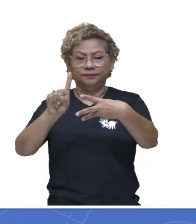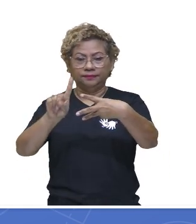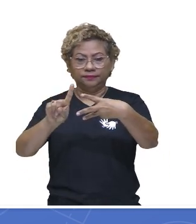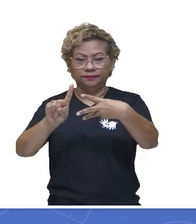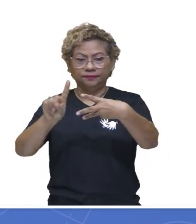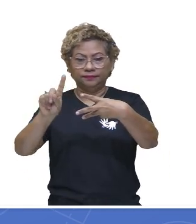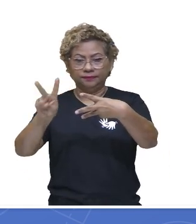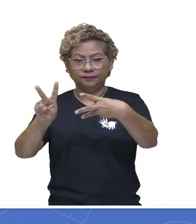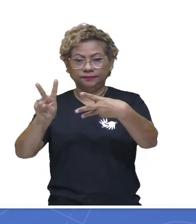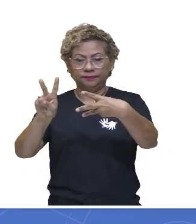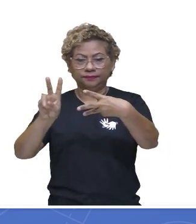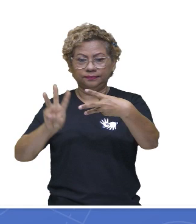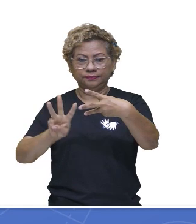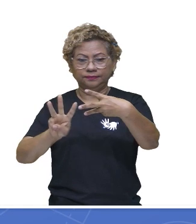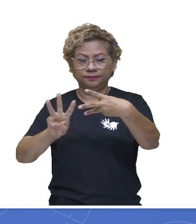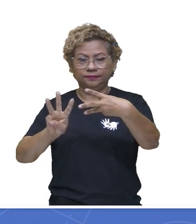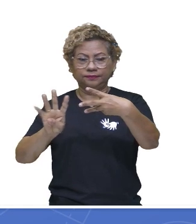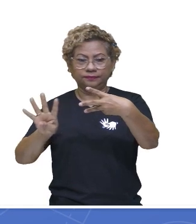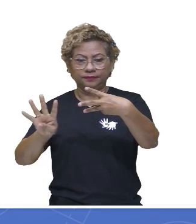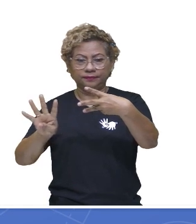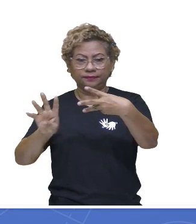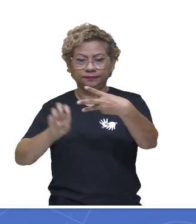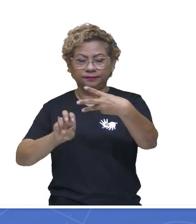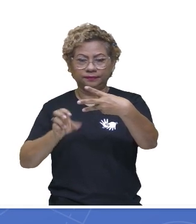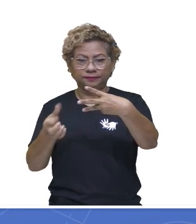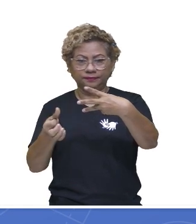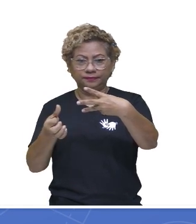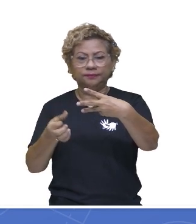ok? Observe o seguinte agora, pessoal.